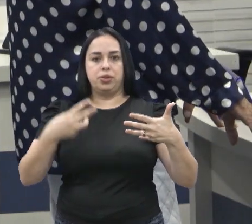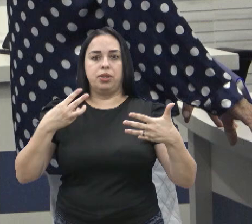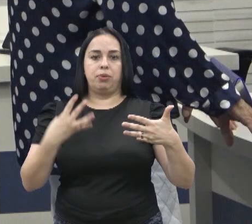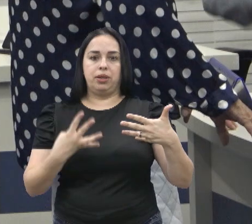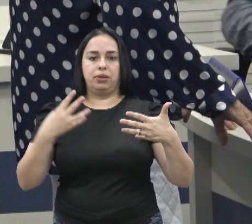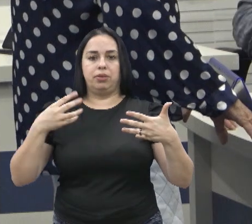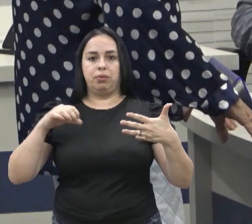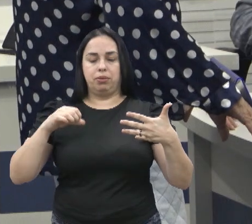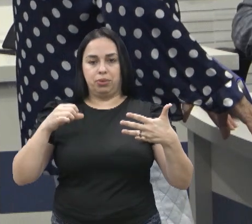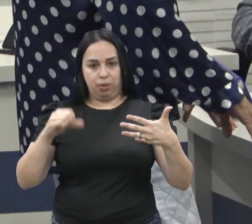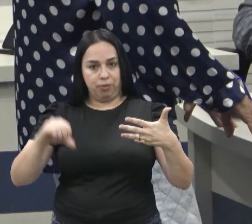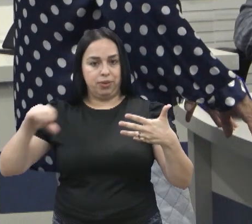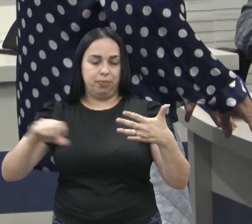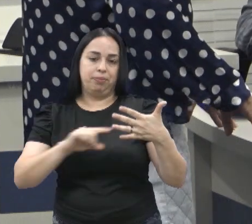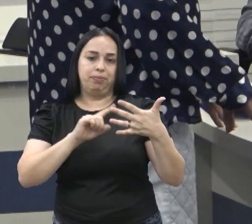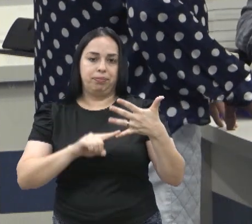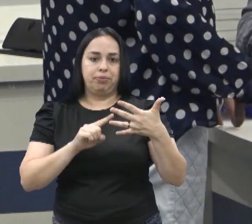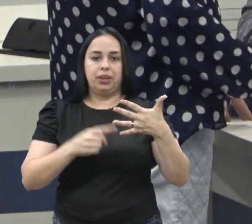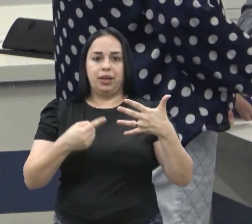12494/2024, processo